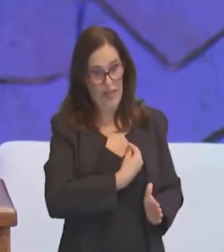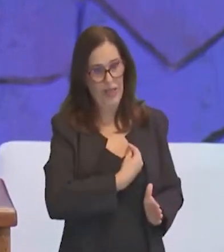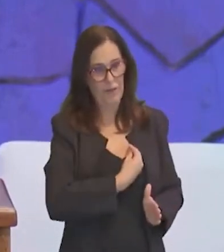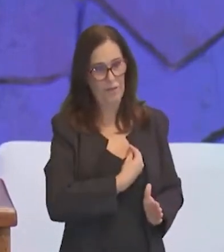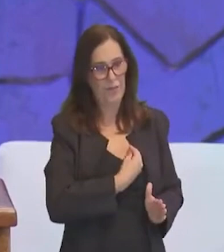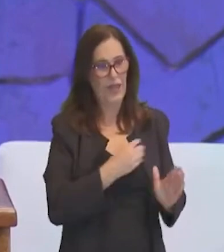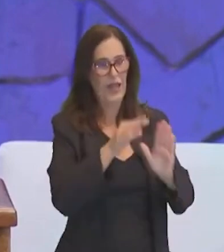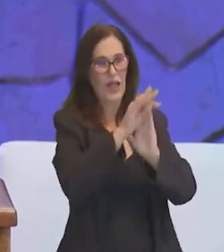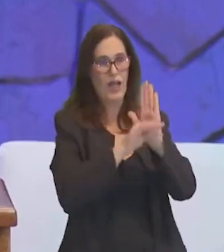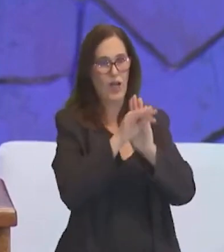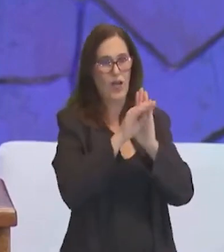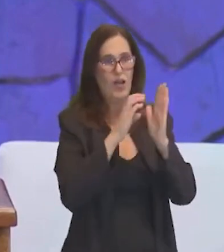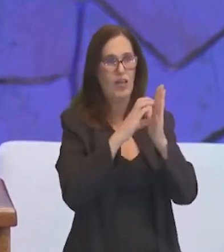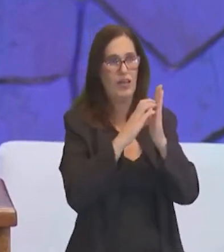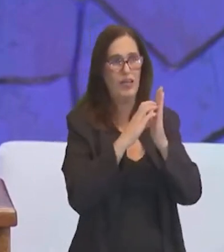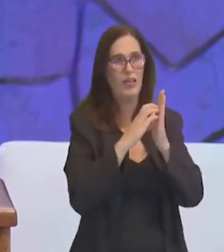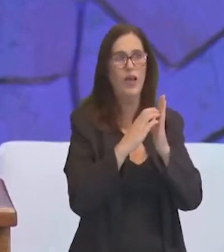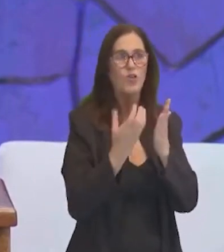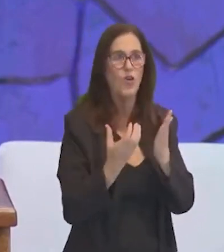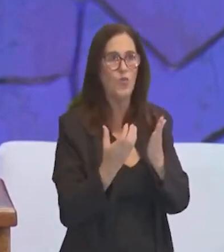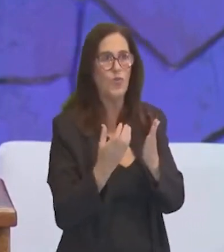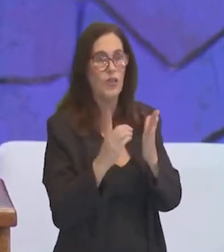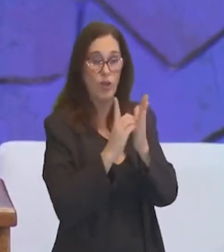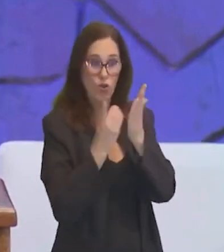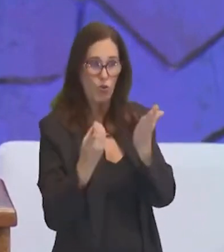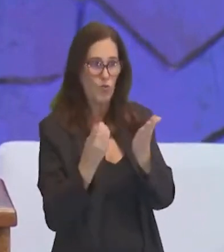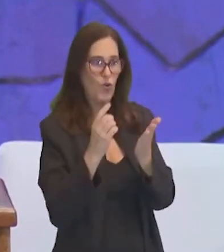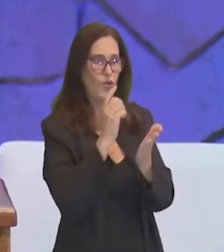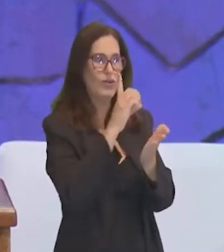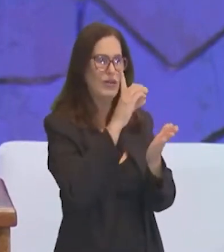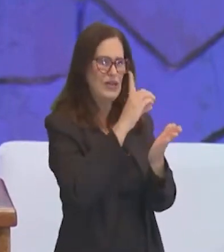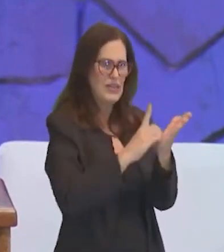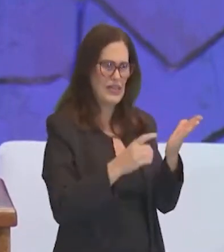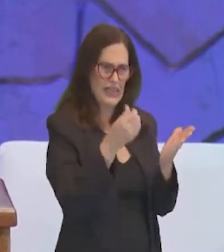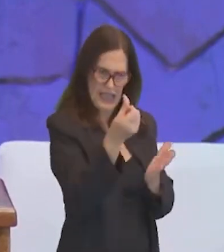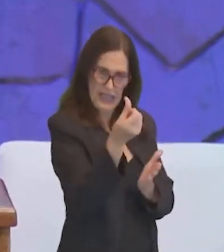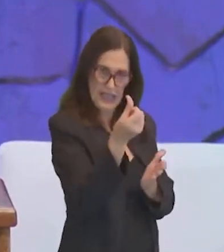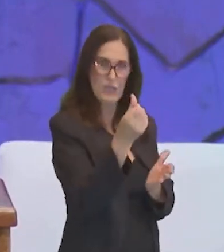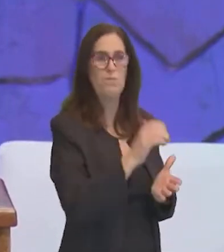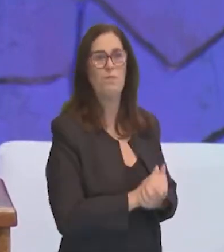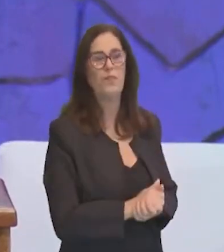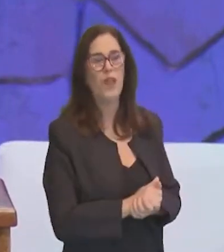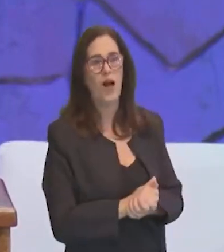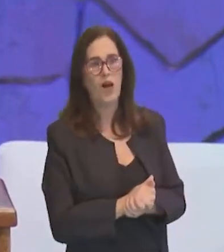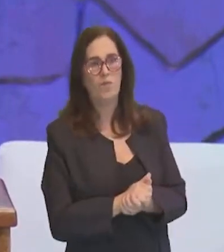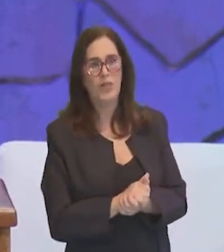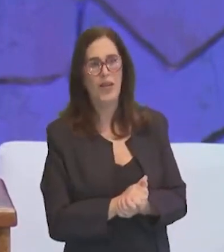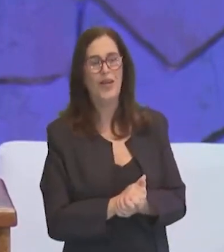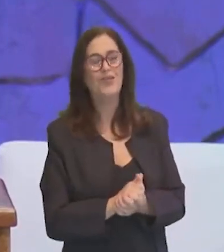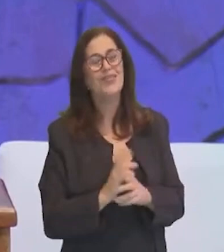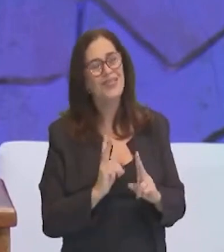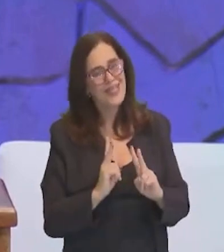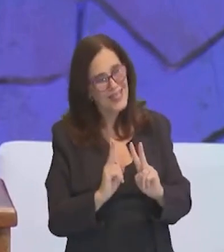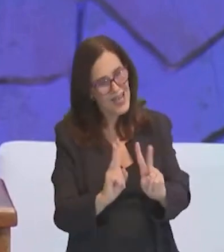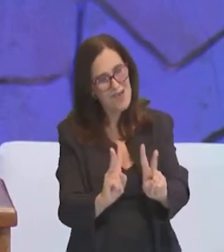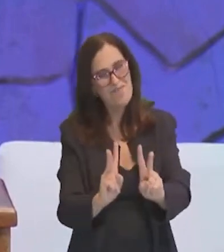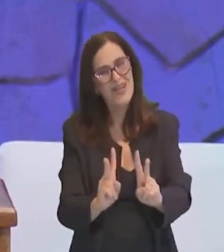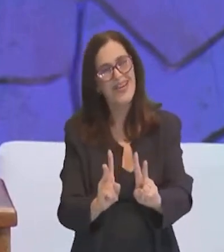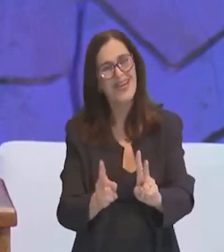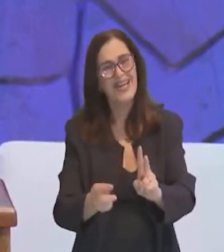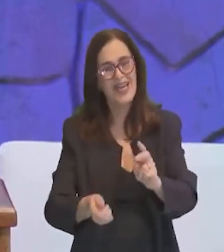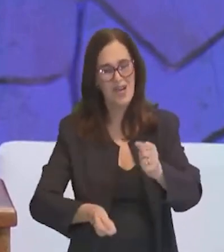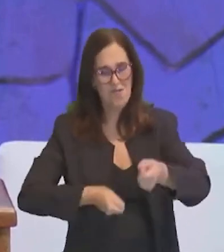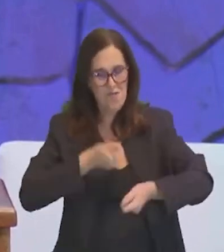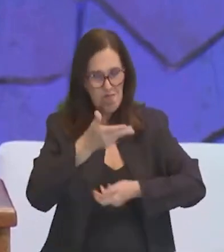o texto de Deuteronômio 6. E sempre quando eu tenho a oportunidade de falar aos pais, falar à igreja,